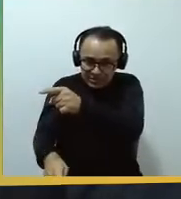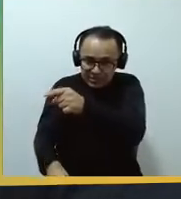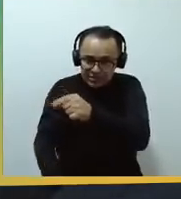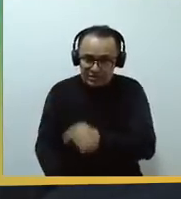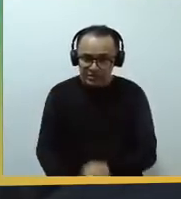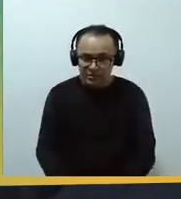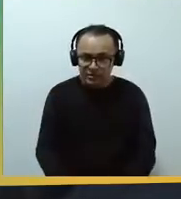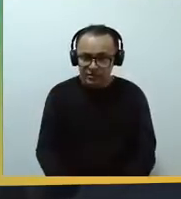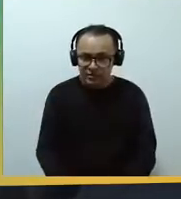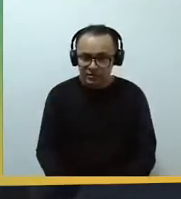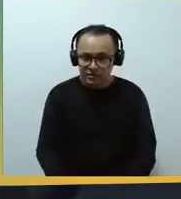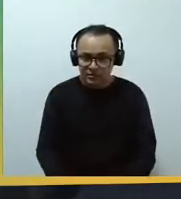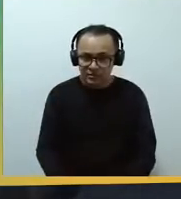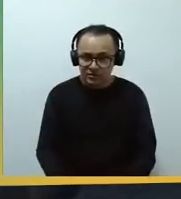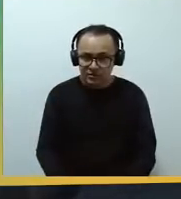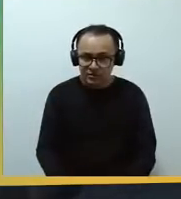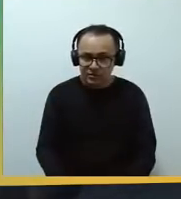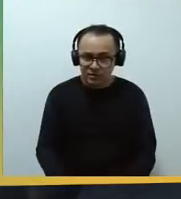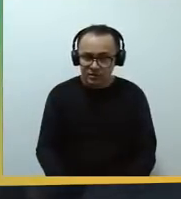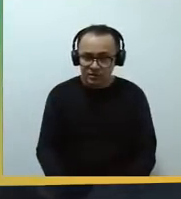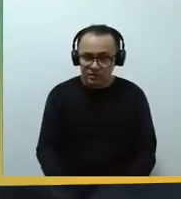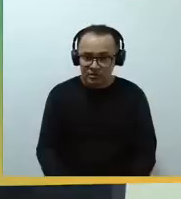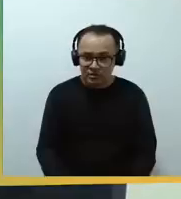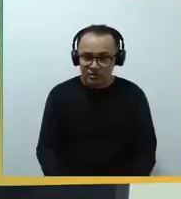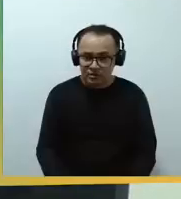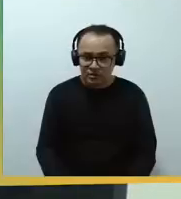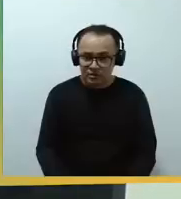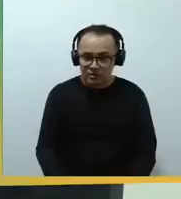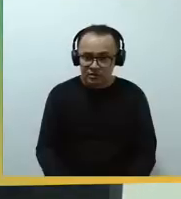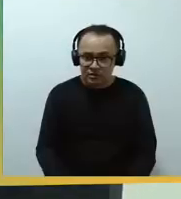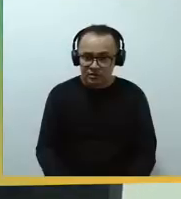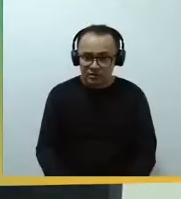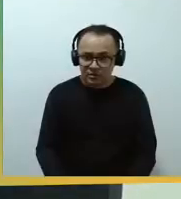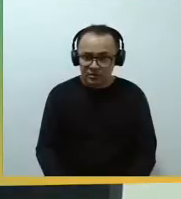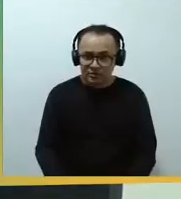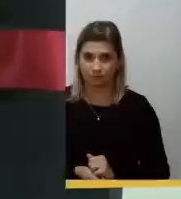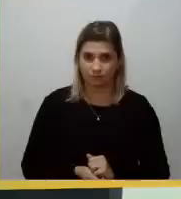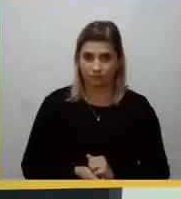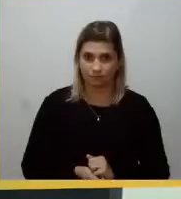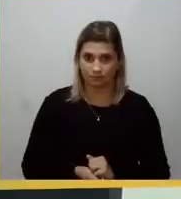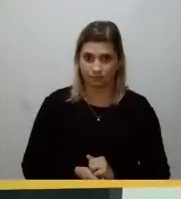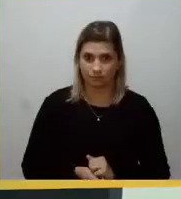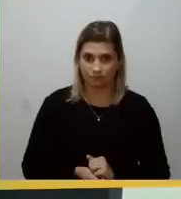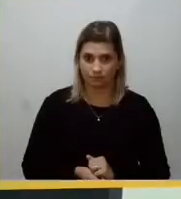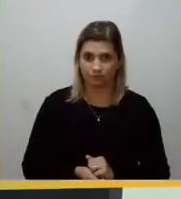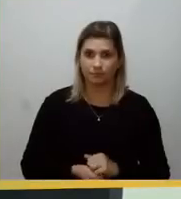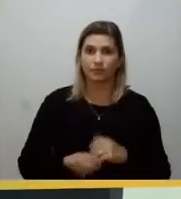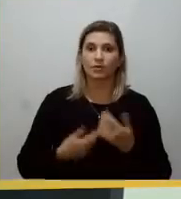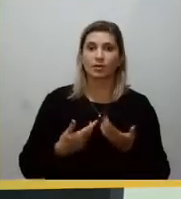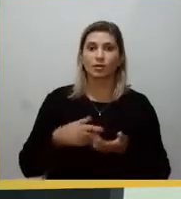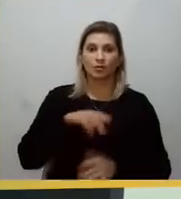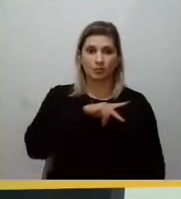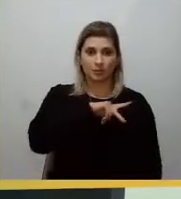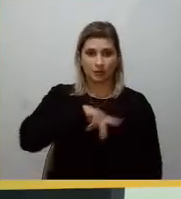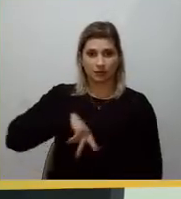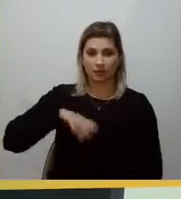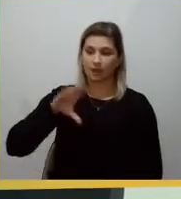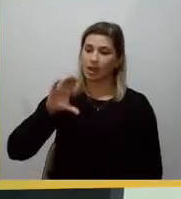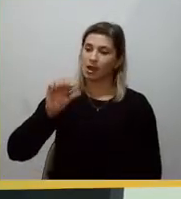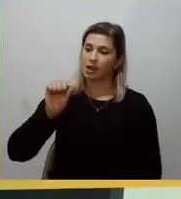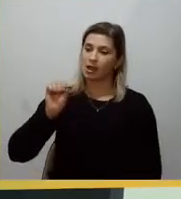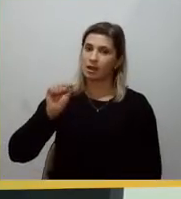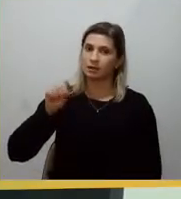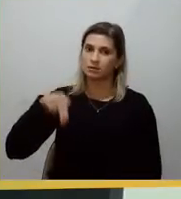A ideia, a motivação. Olha, como presidente da Casan, eu nunca vendi nenhuma